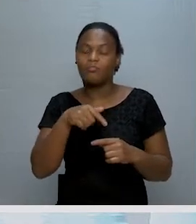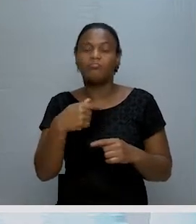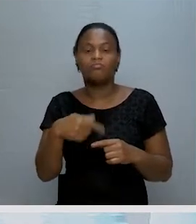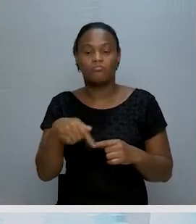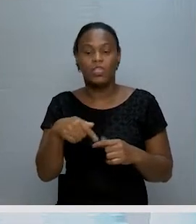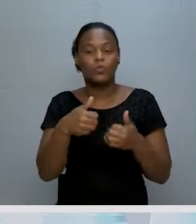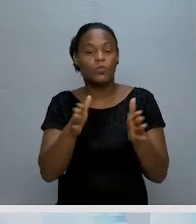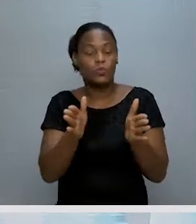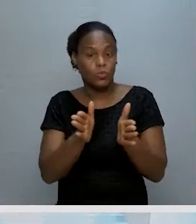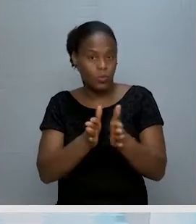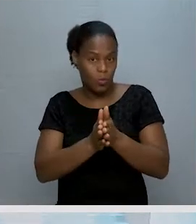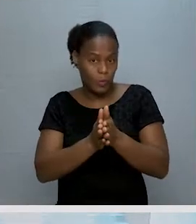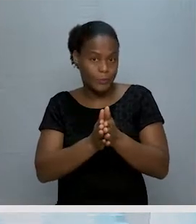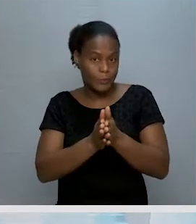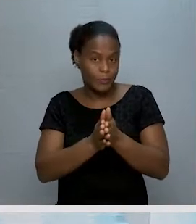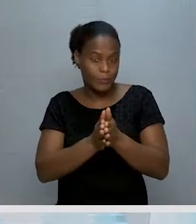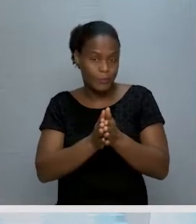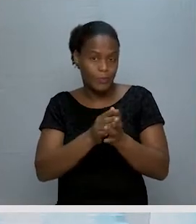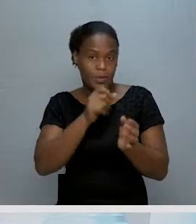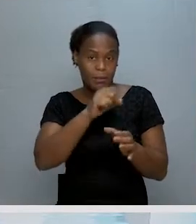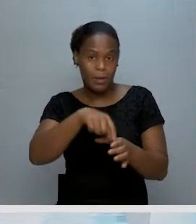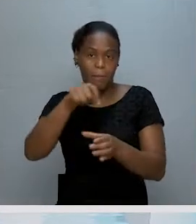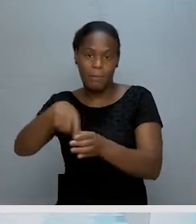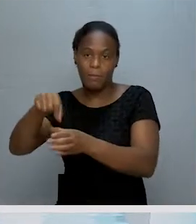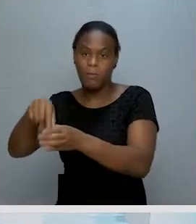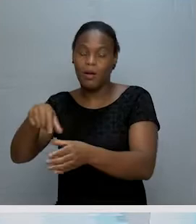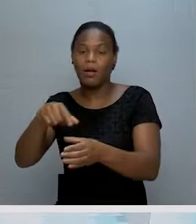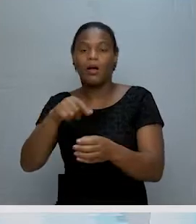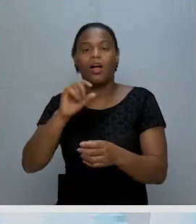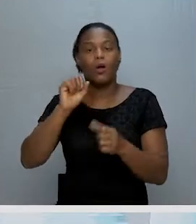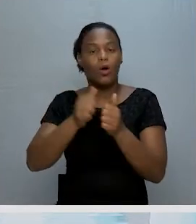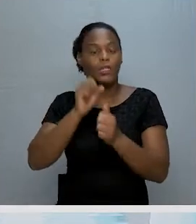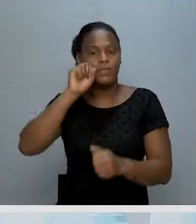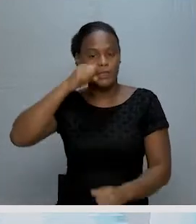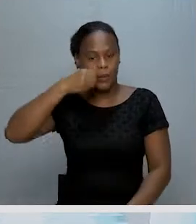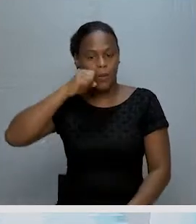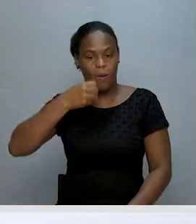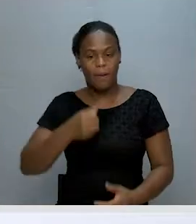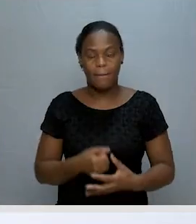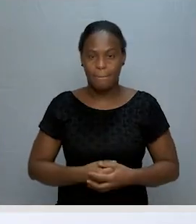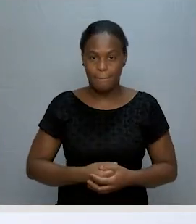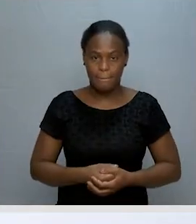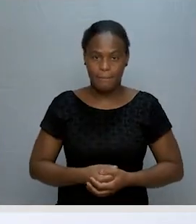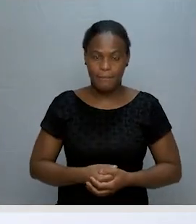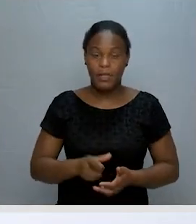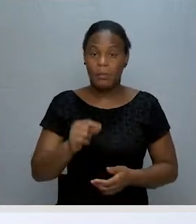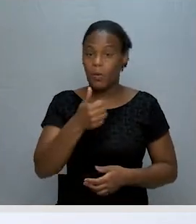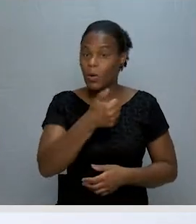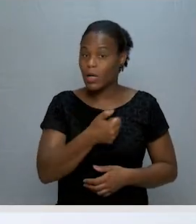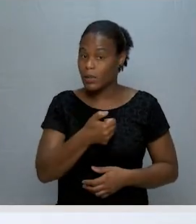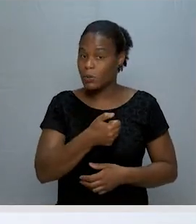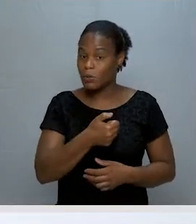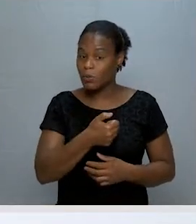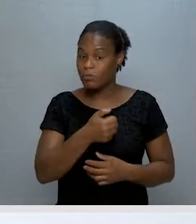aqui a representar o todo, foi plantada com cenouras. E